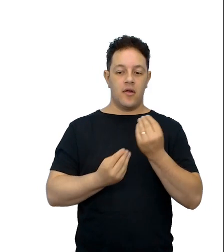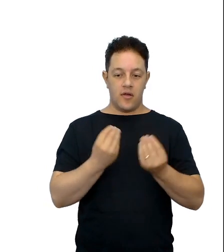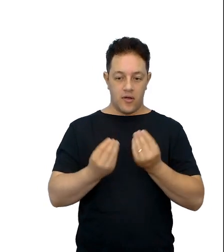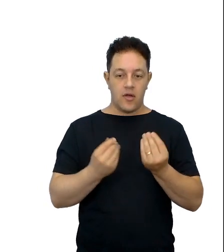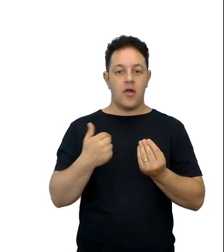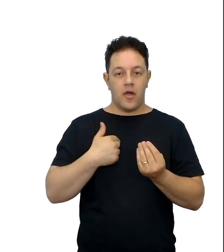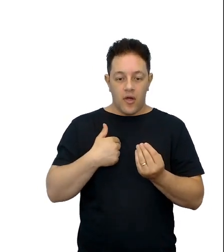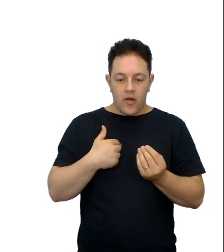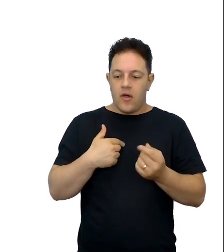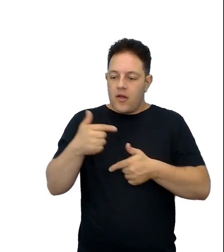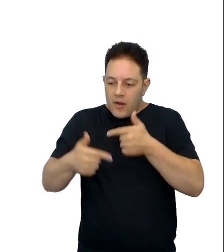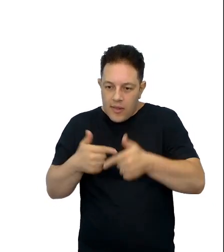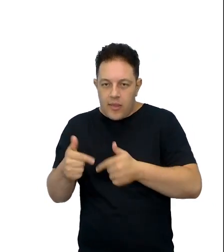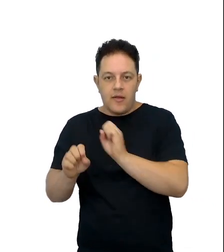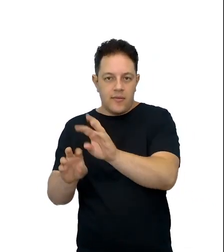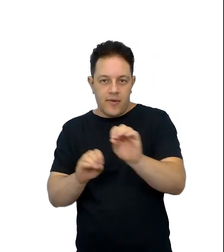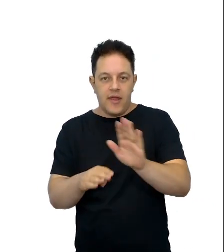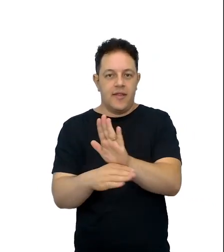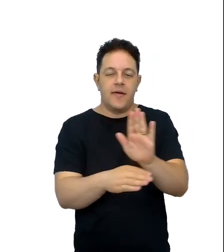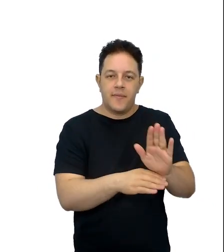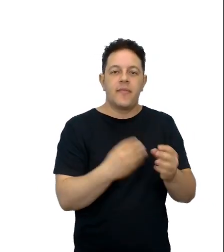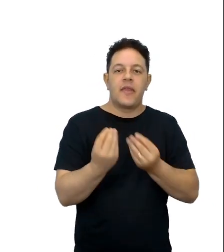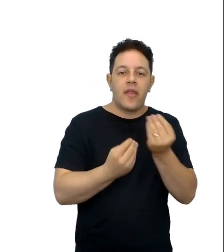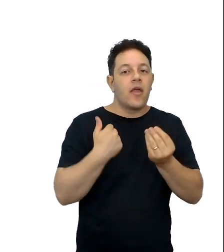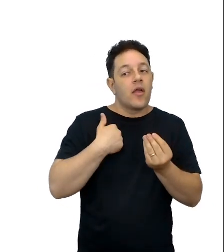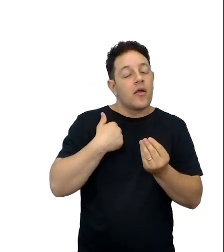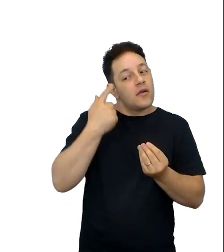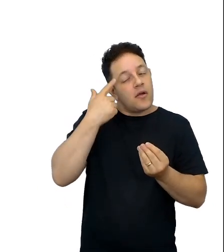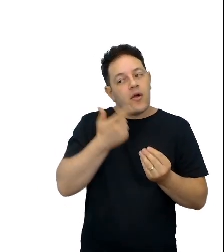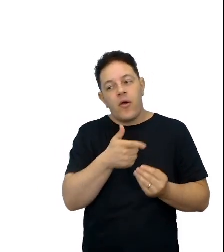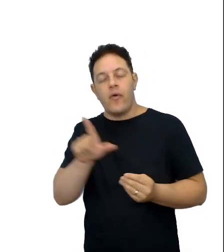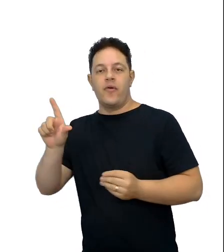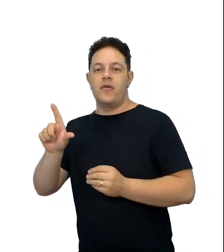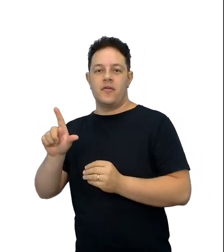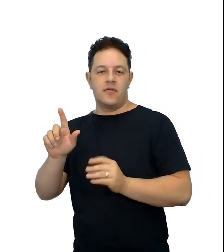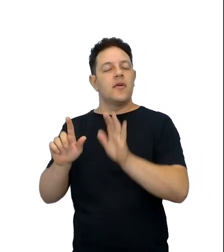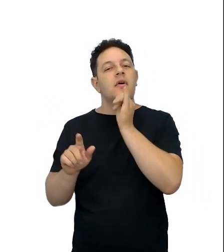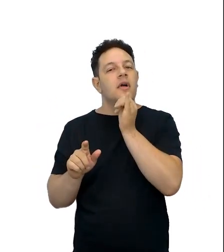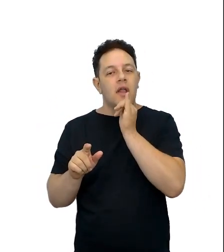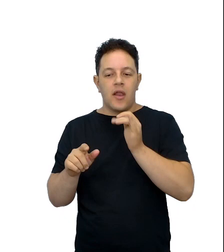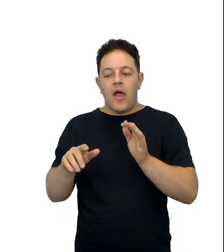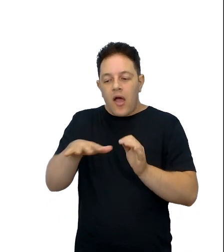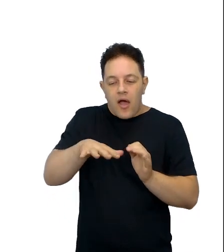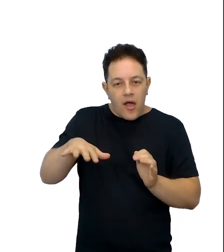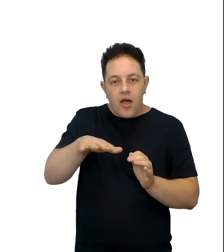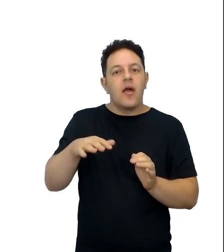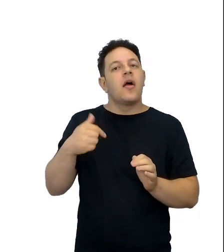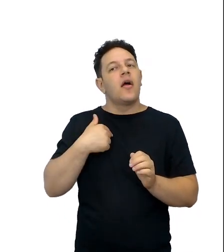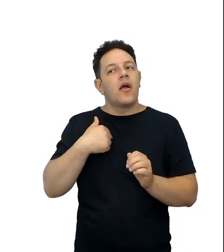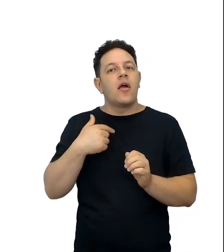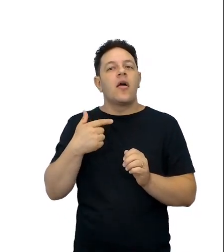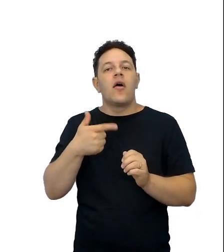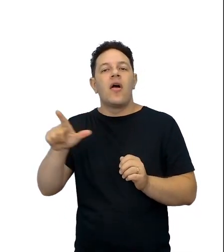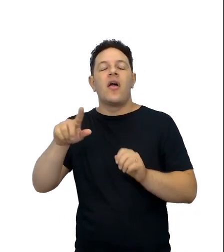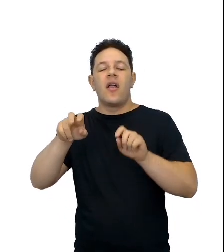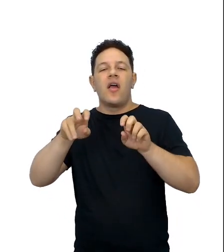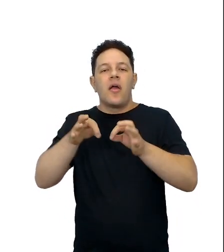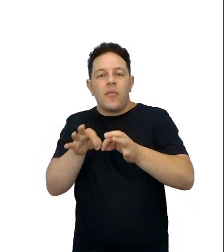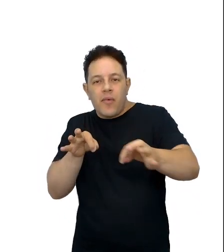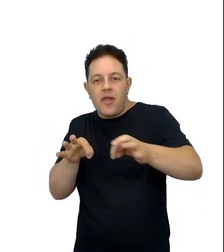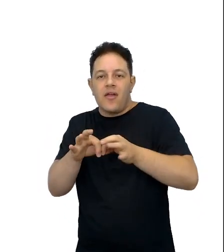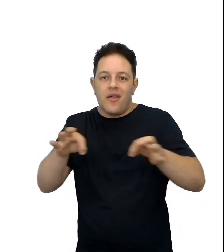essas atividades, eu vou para um outro campo. Quando eu falo de área, eu vou para grandezas e